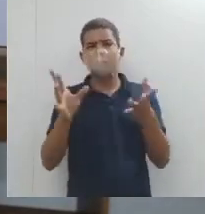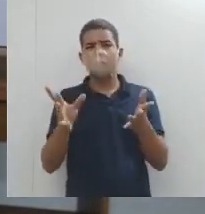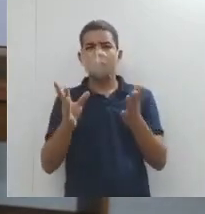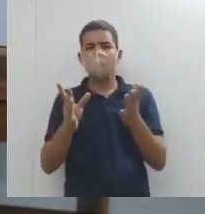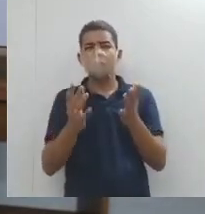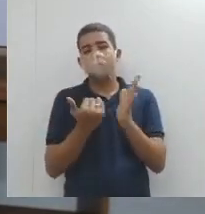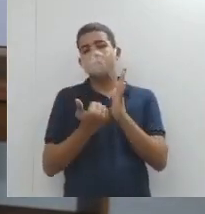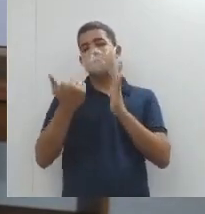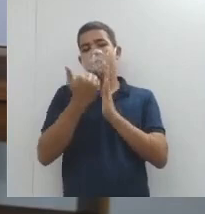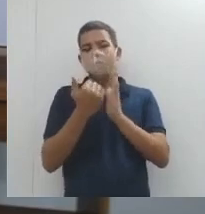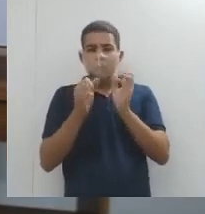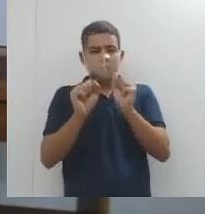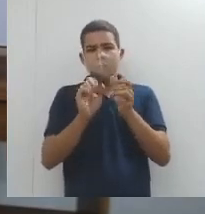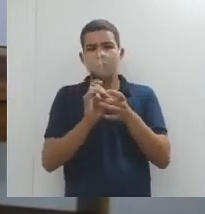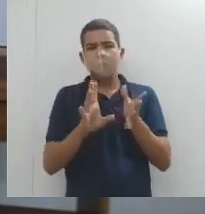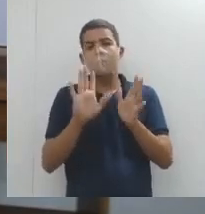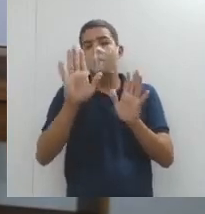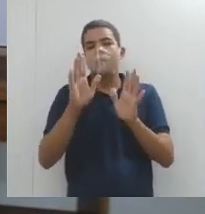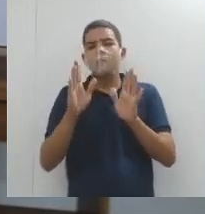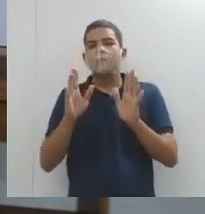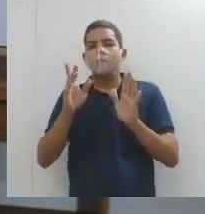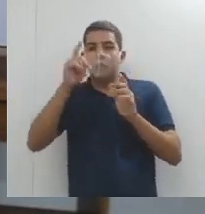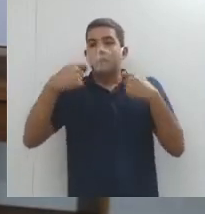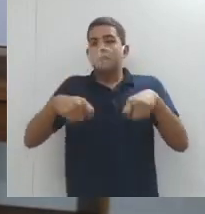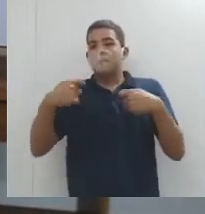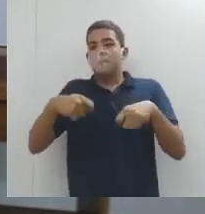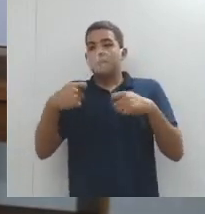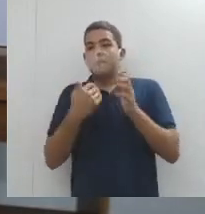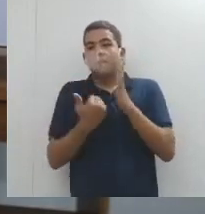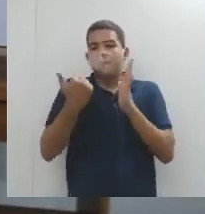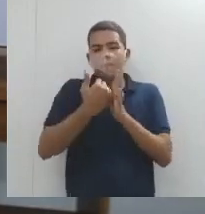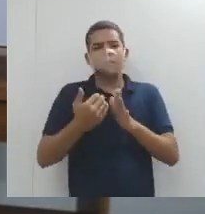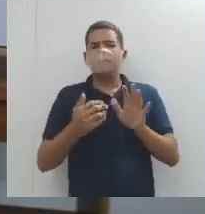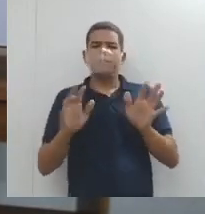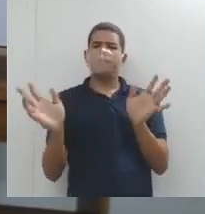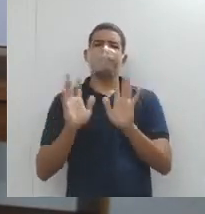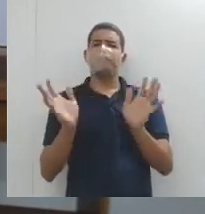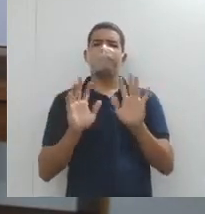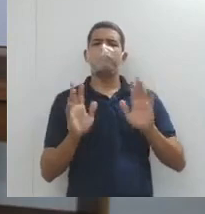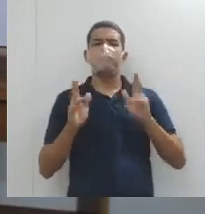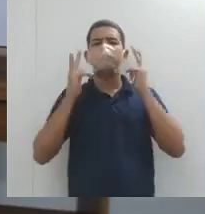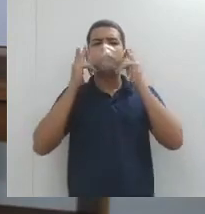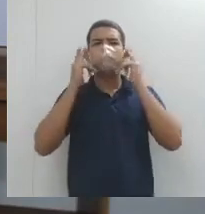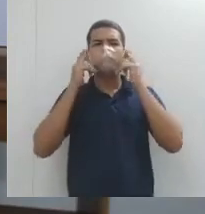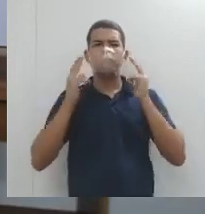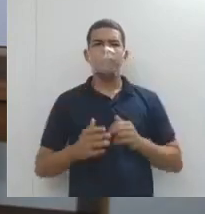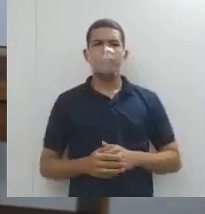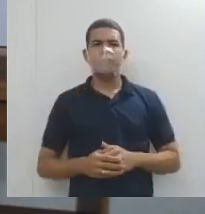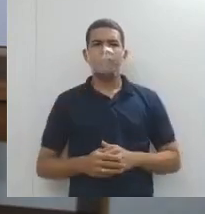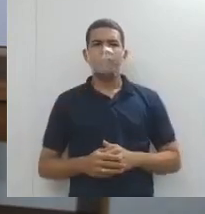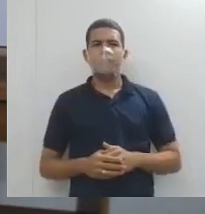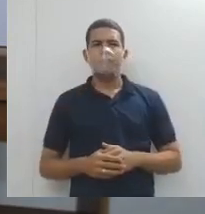mais informações, mas elas não necessariamente precisam acontecer da forma como você vai